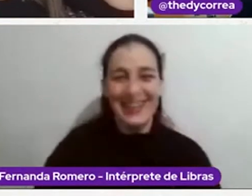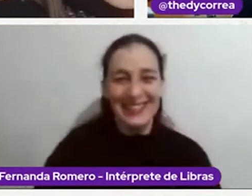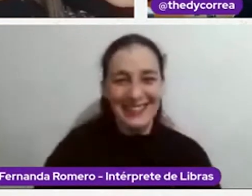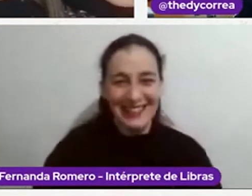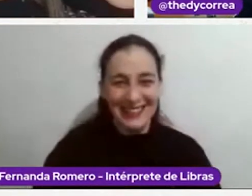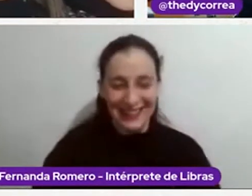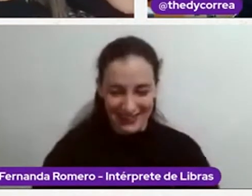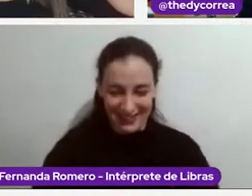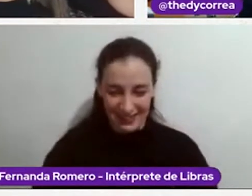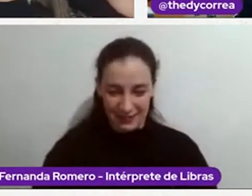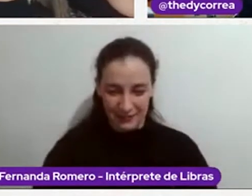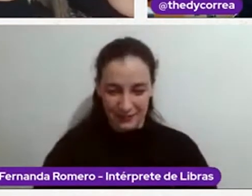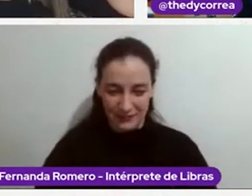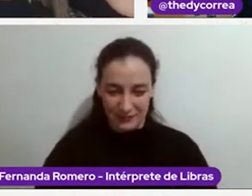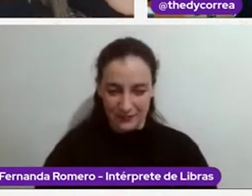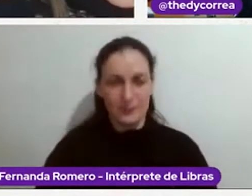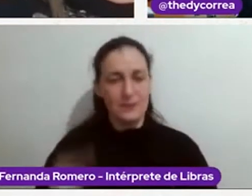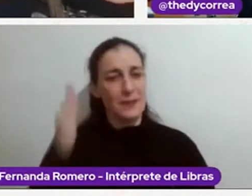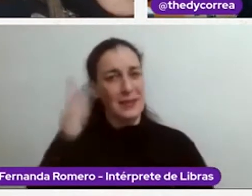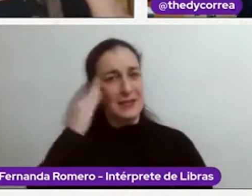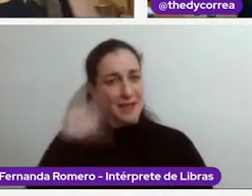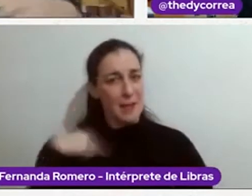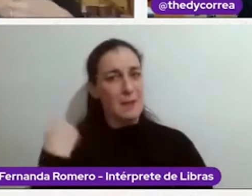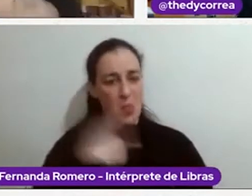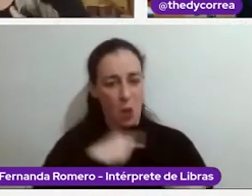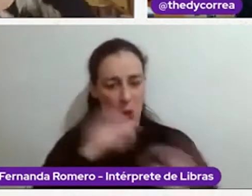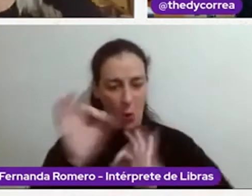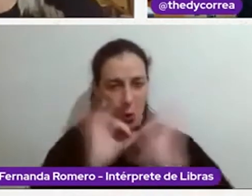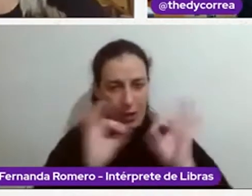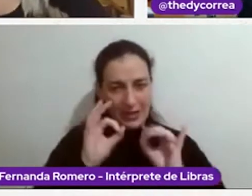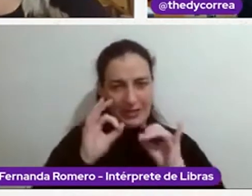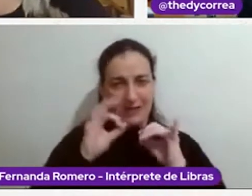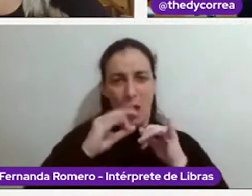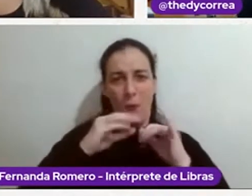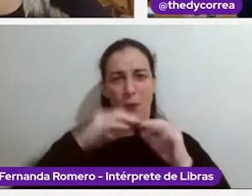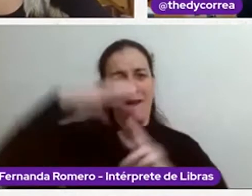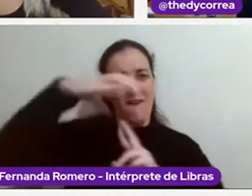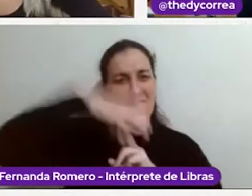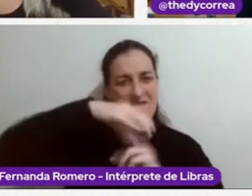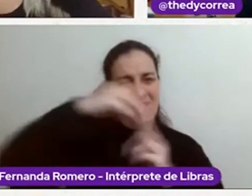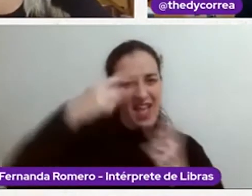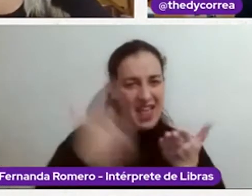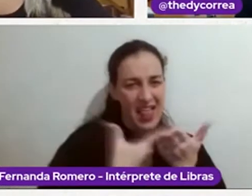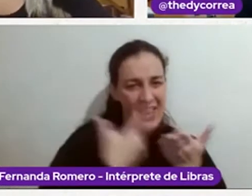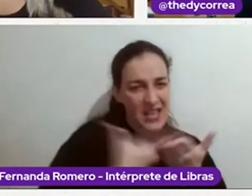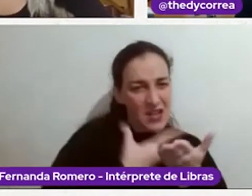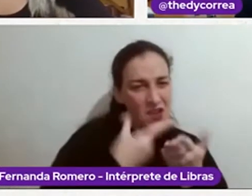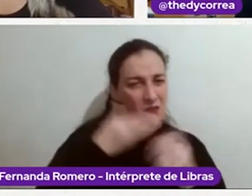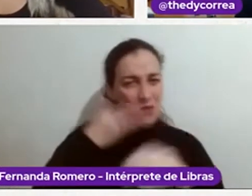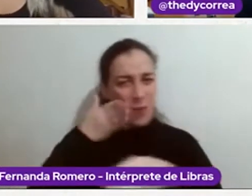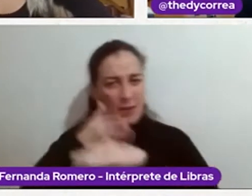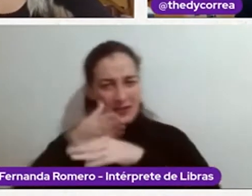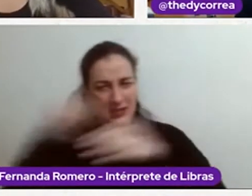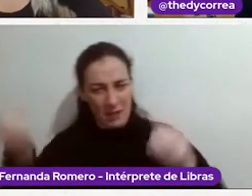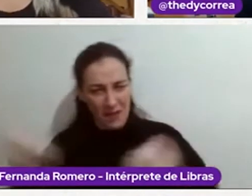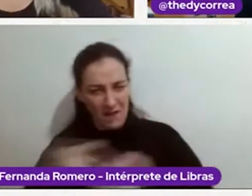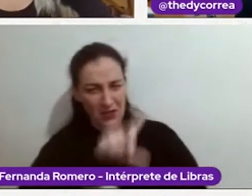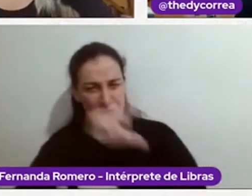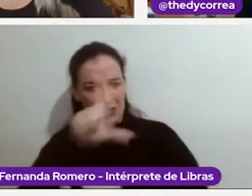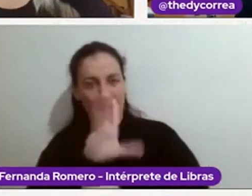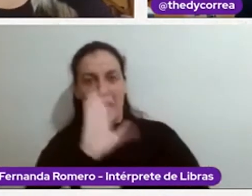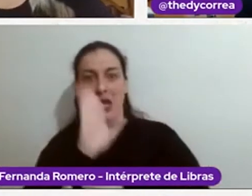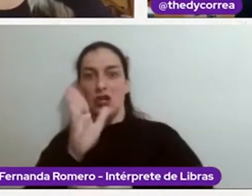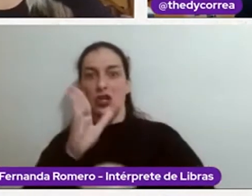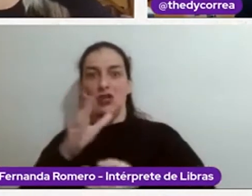Sabes que a gente faz feira do livro e acompanha tantos eventos literários e já se fez tanta discussão, vai acabar